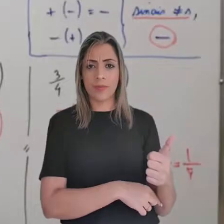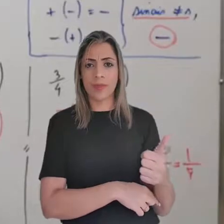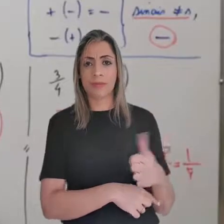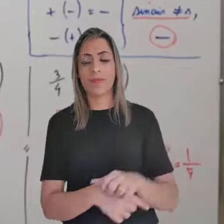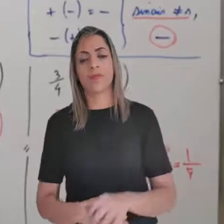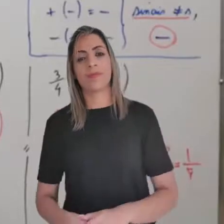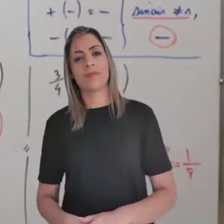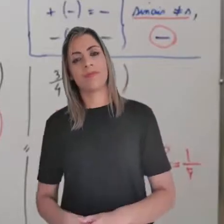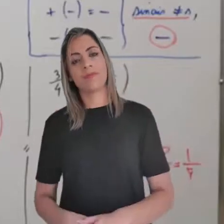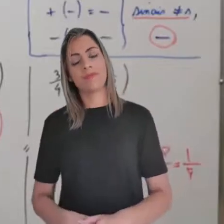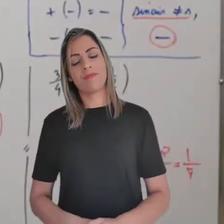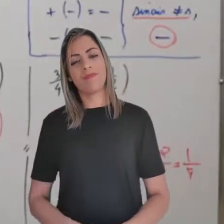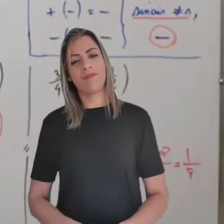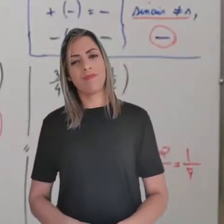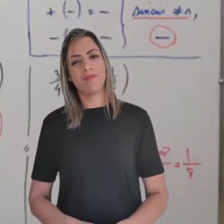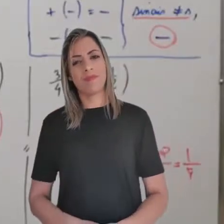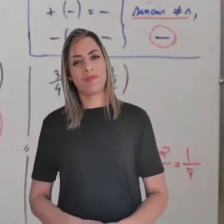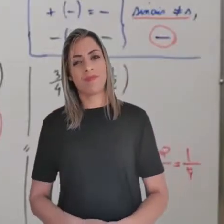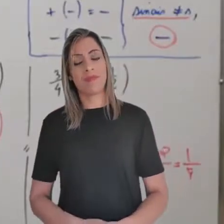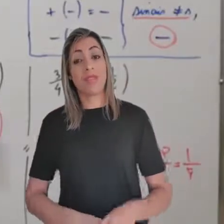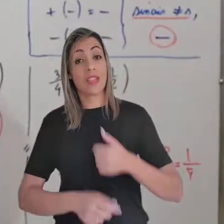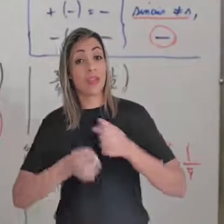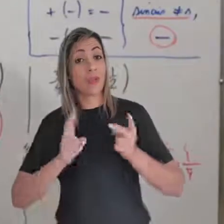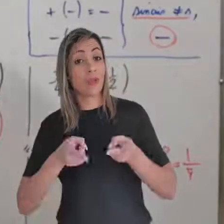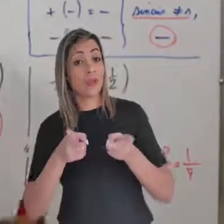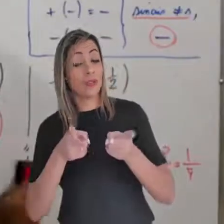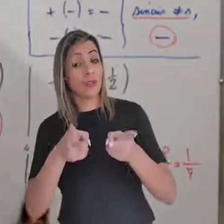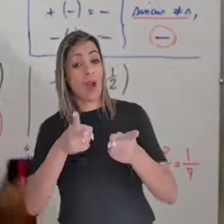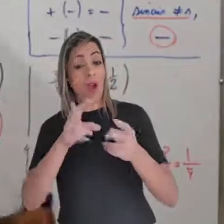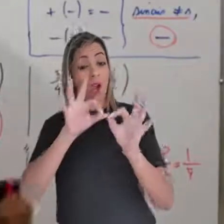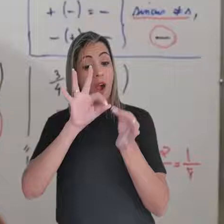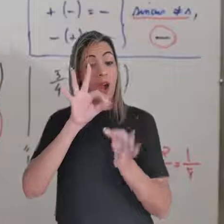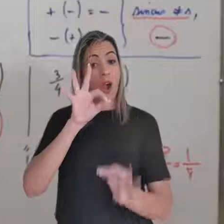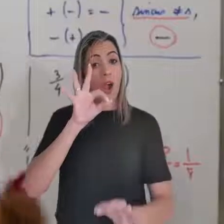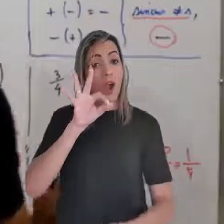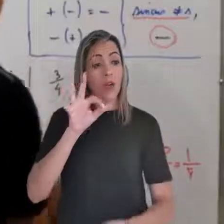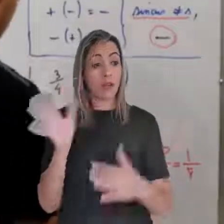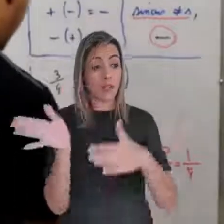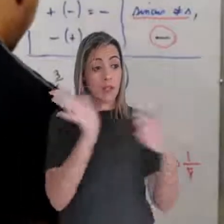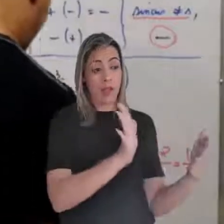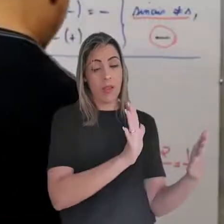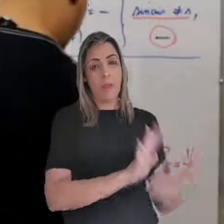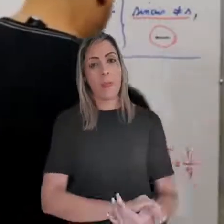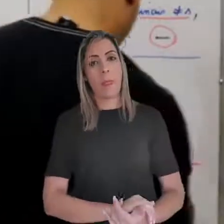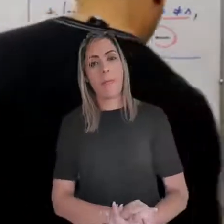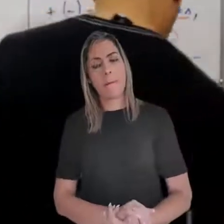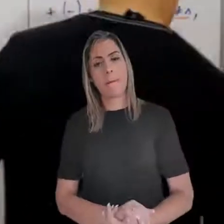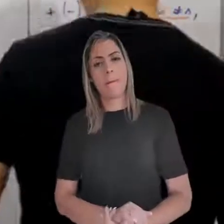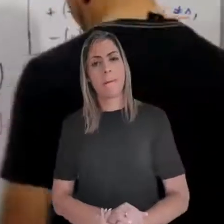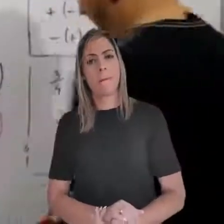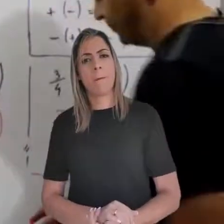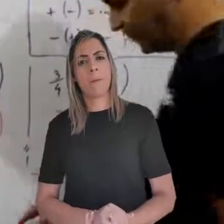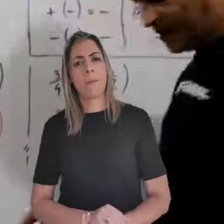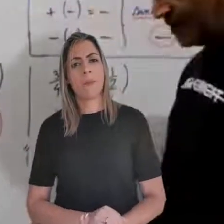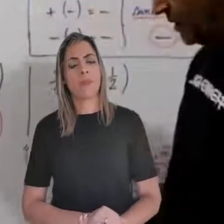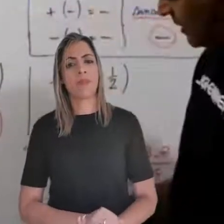menos 32 quintos. Vou continuar essa conta para cá.